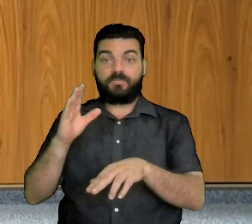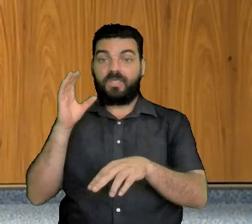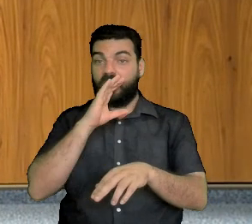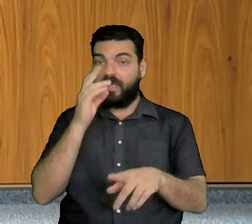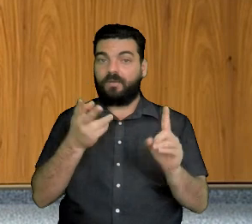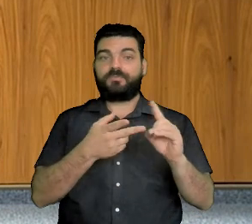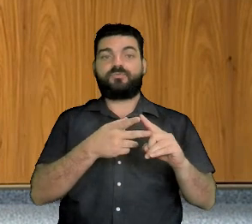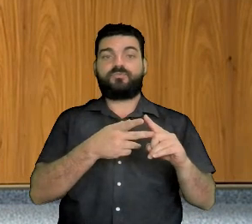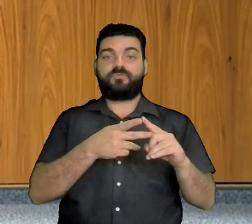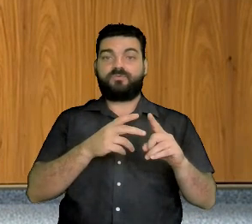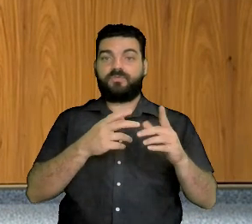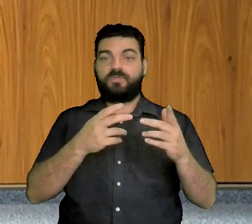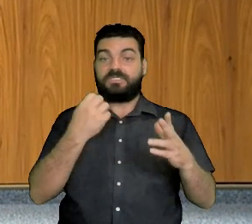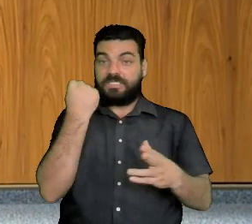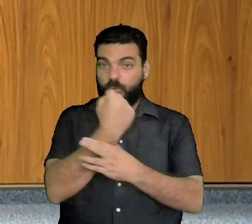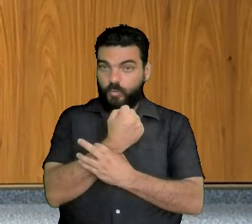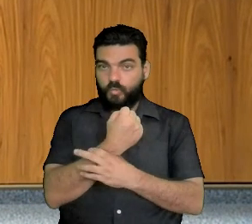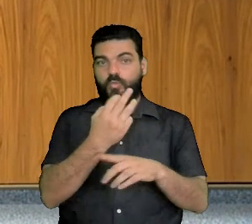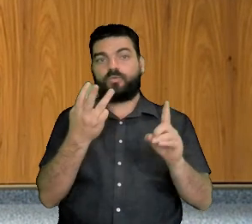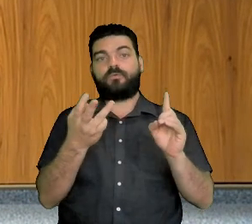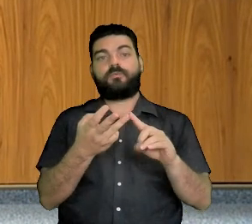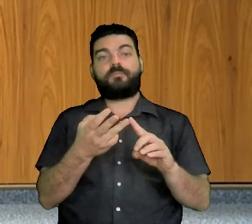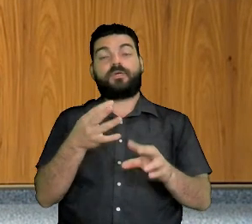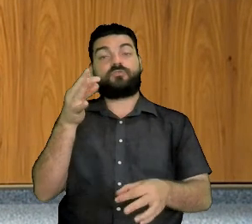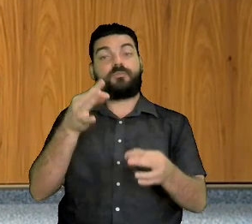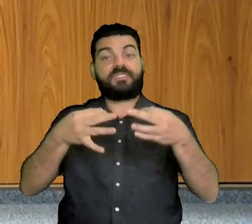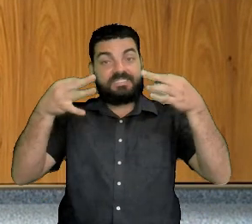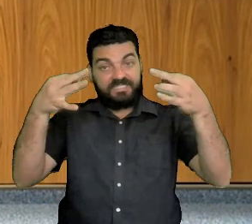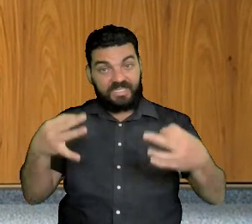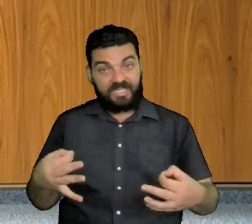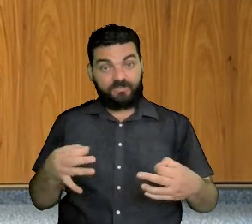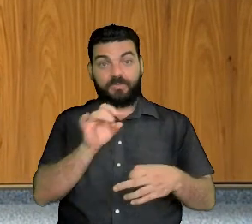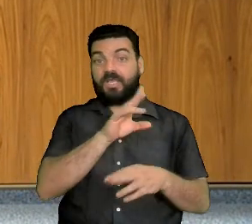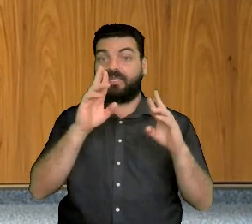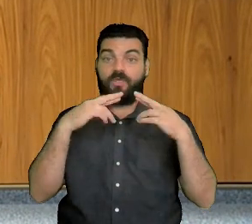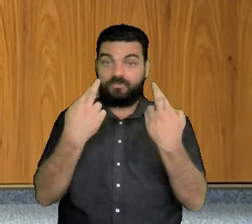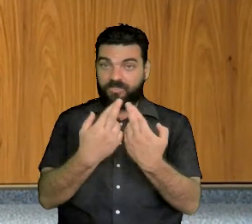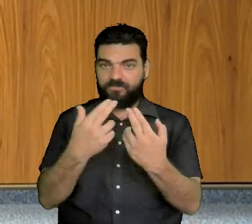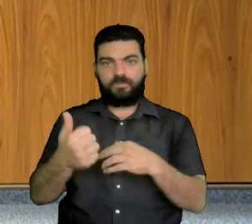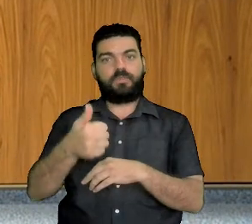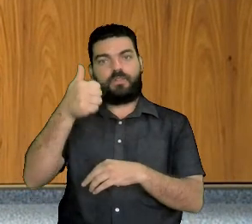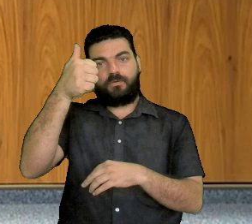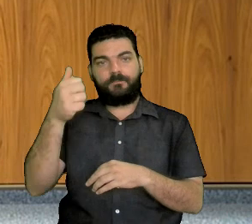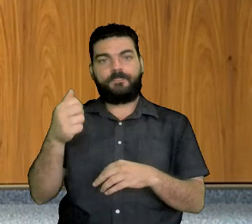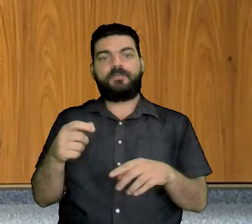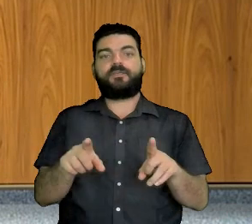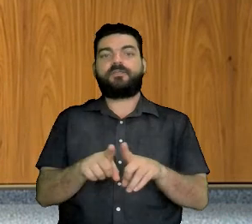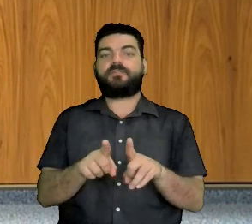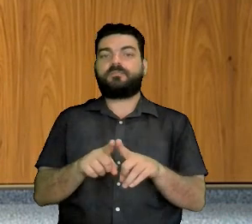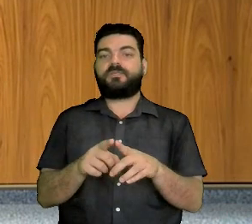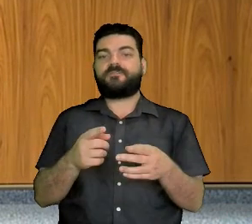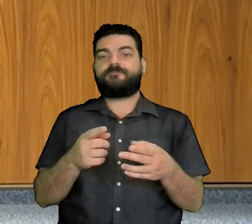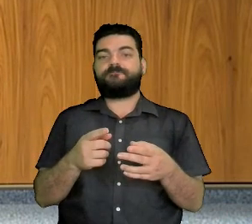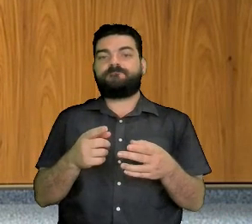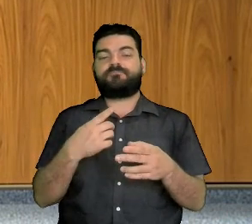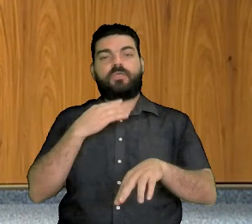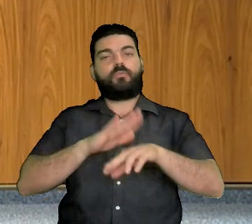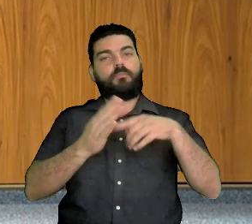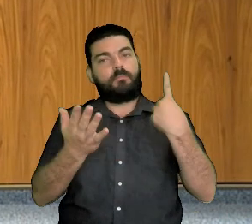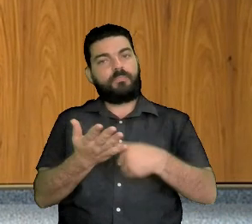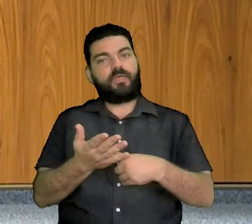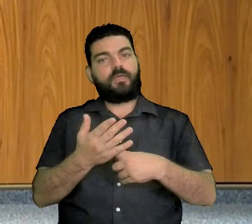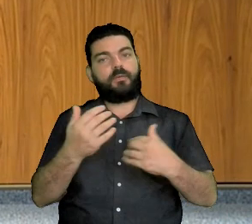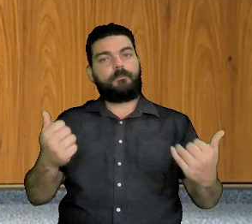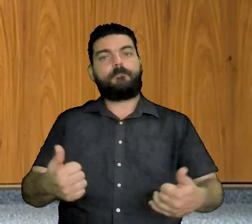juízo de admissibilidade, para que as reuniões sejam mais produtivas e, assim, se consiga mais acordos